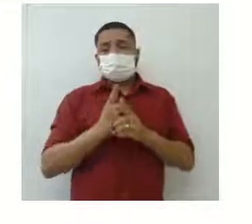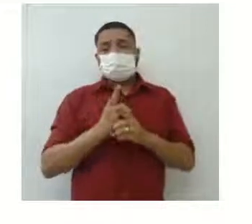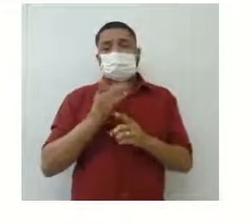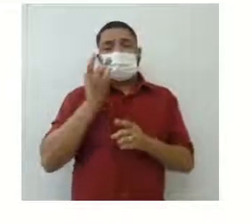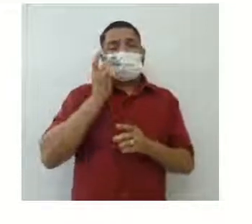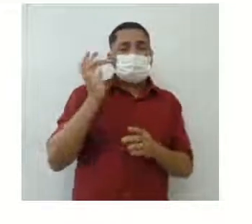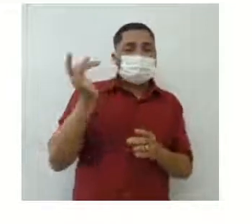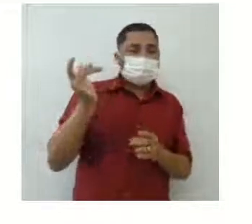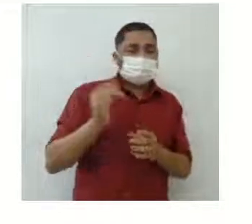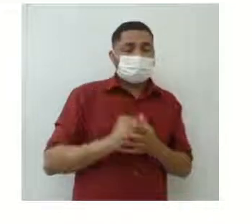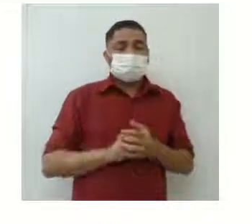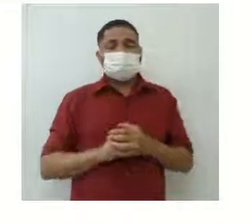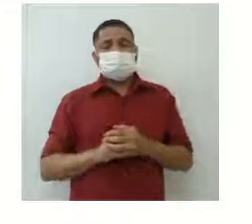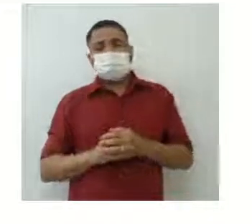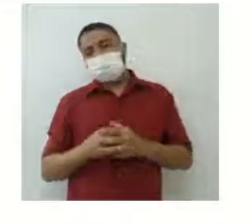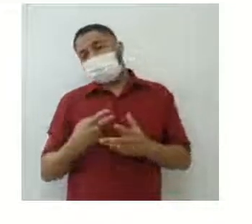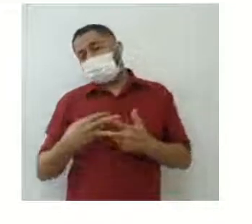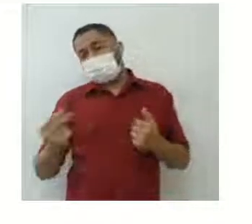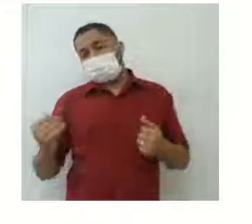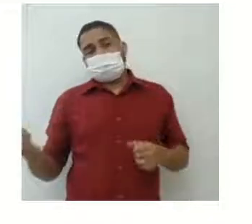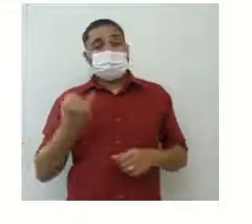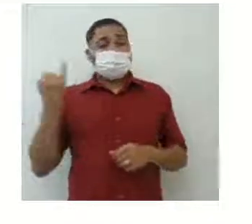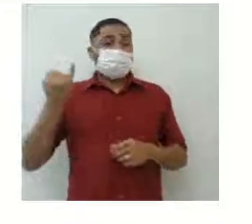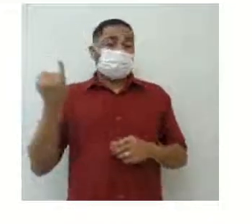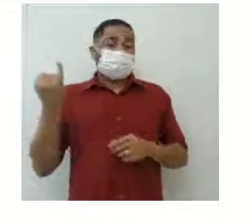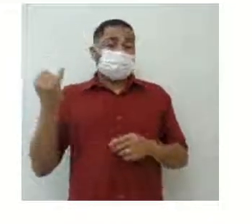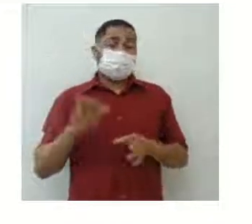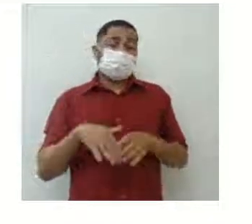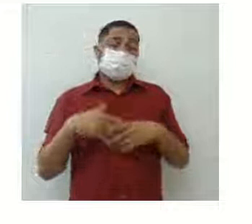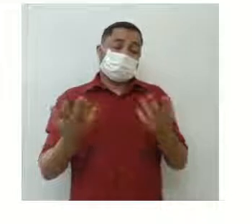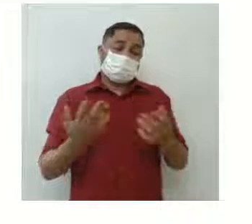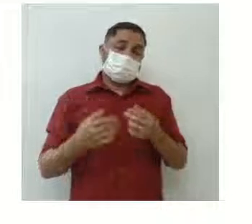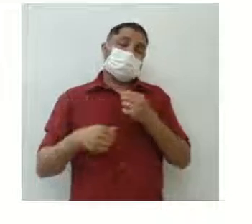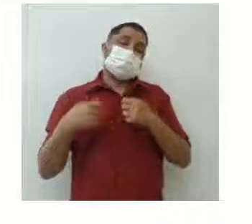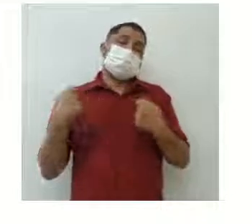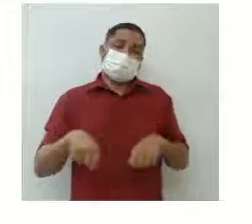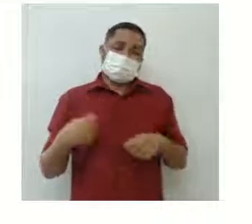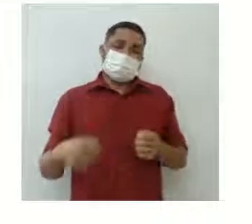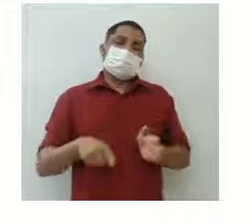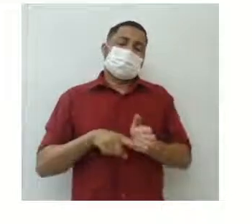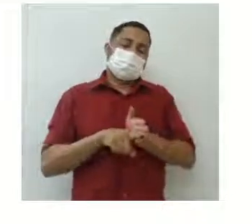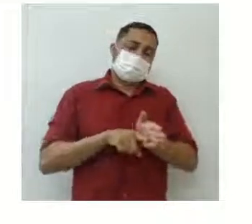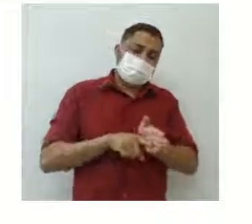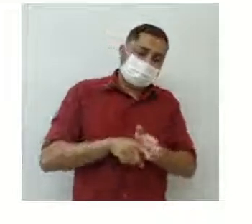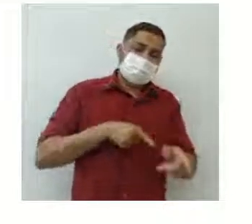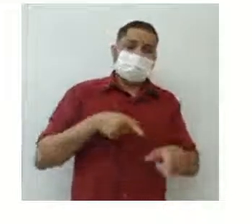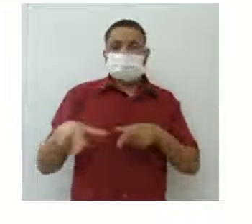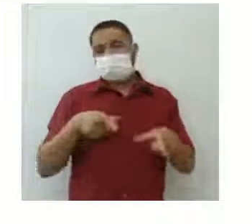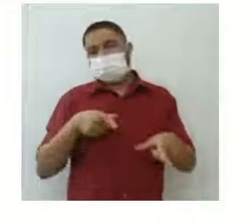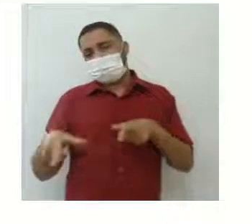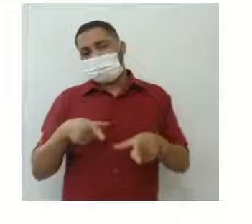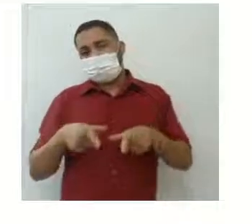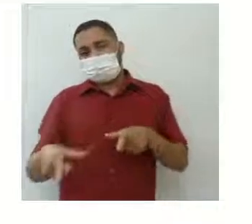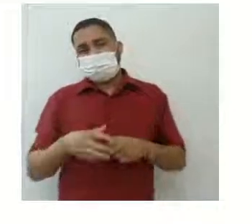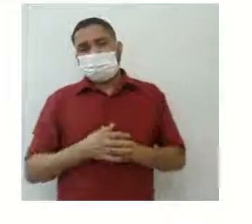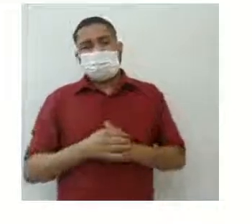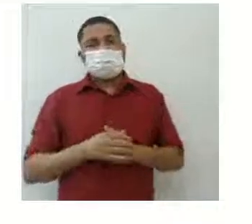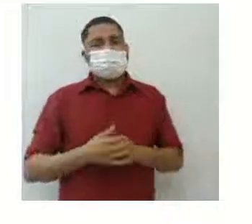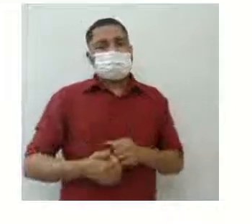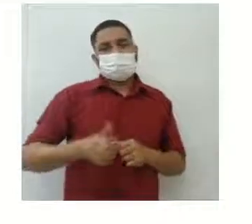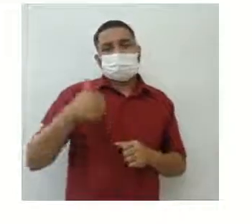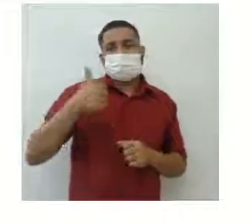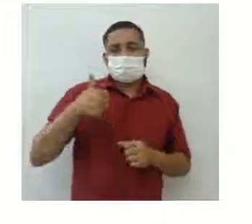ouro, né, metais preciosos. Então, eles tiveram que explorar o trabalho, né,